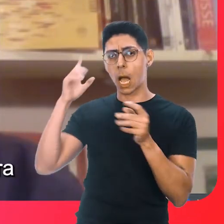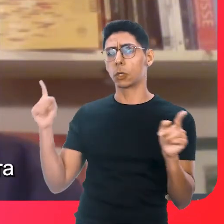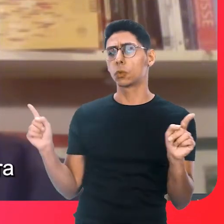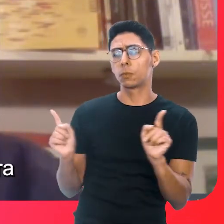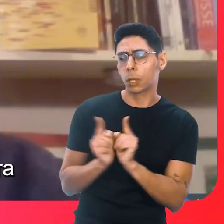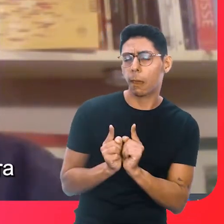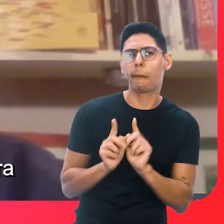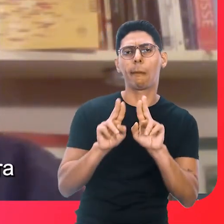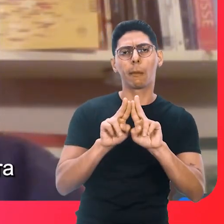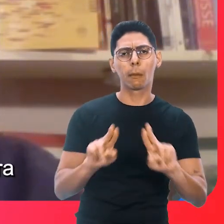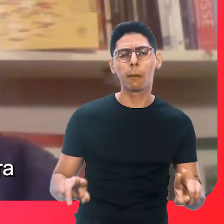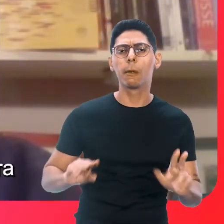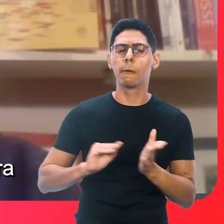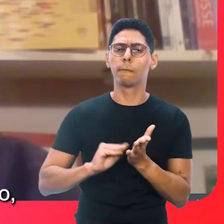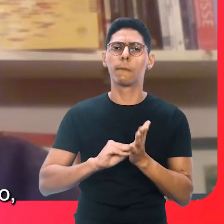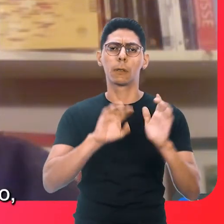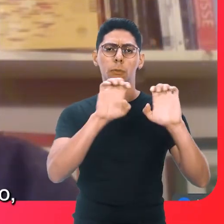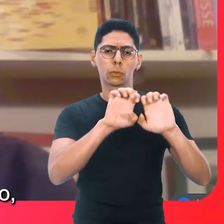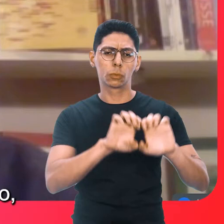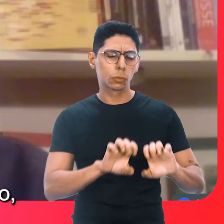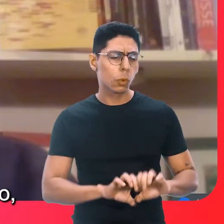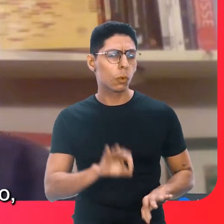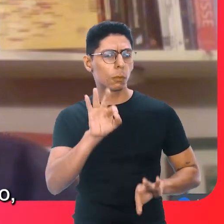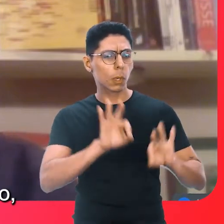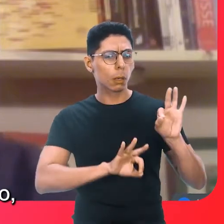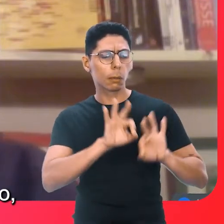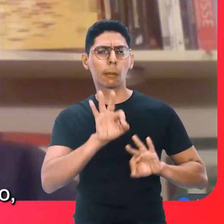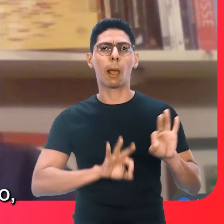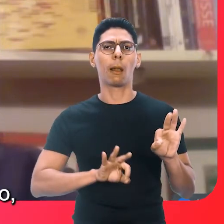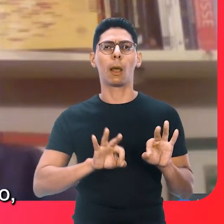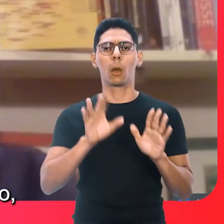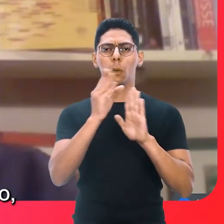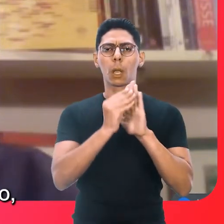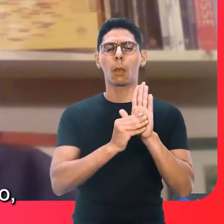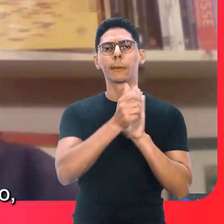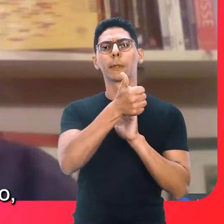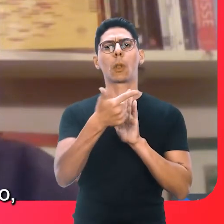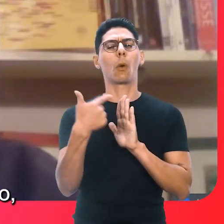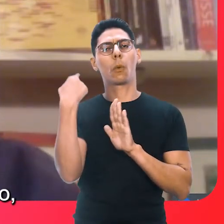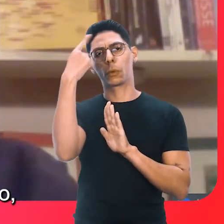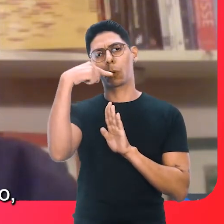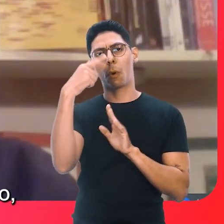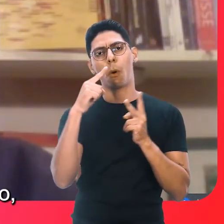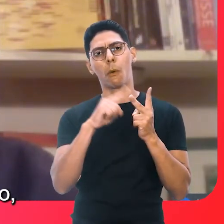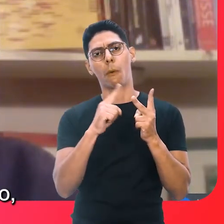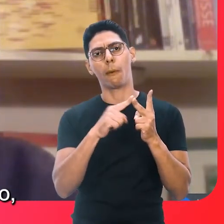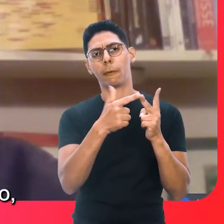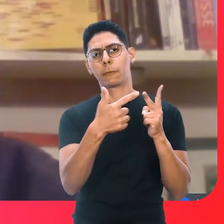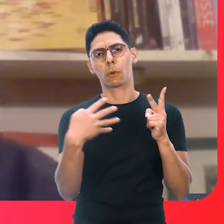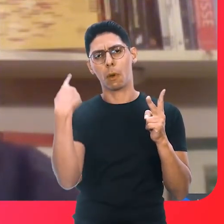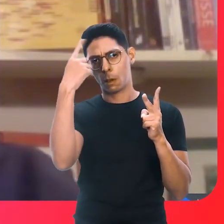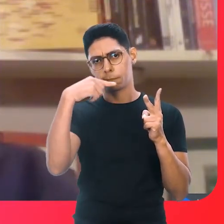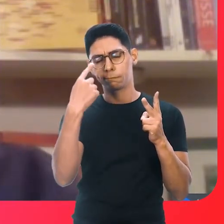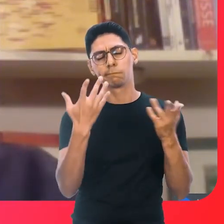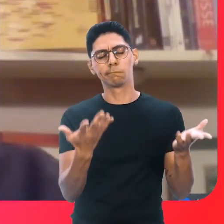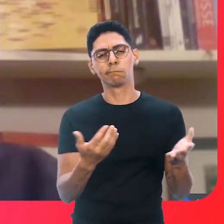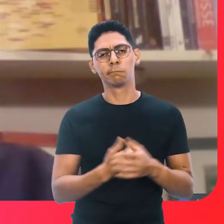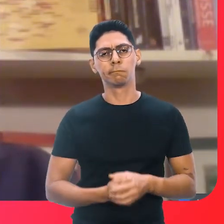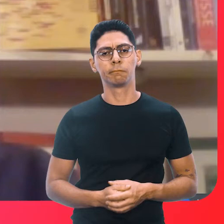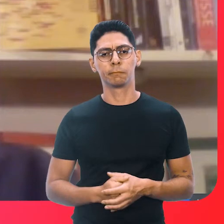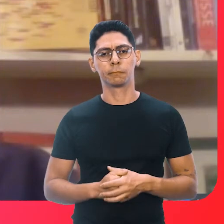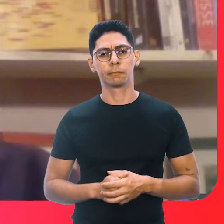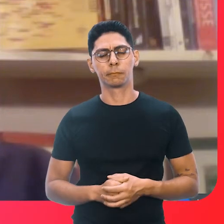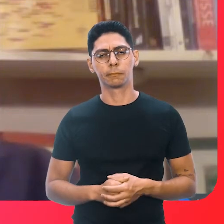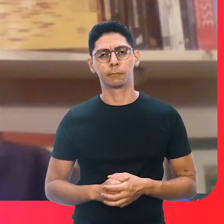rádios que não têm estrutura para produzir um conteúdo lá de 12 horas ou de 24 horas, se manter no ar durante muito tempo,